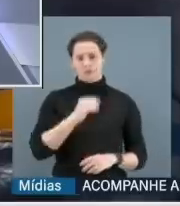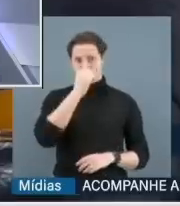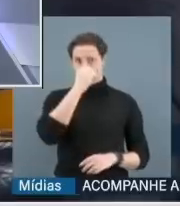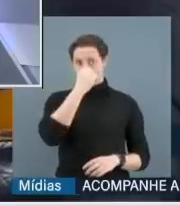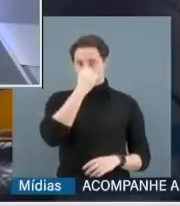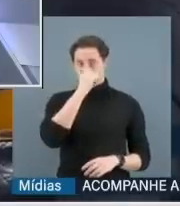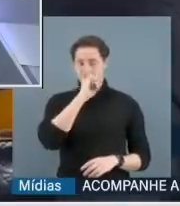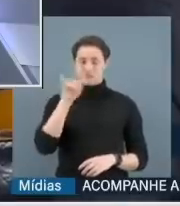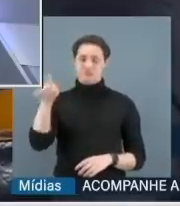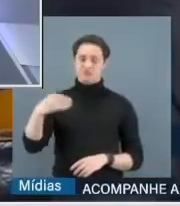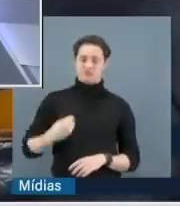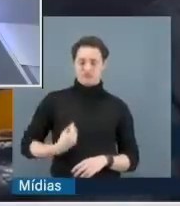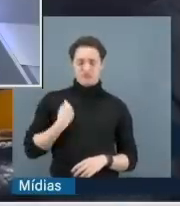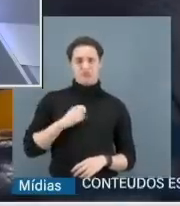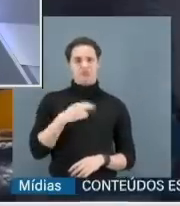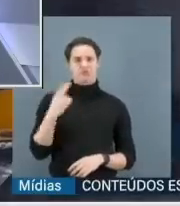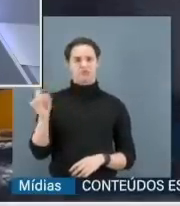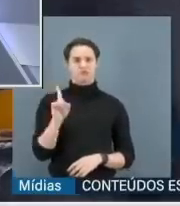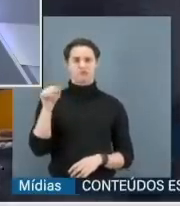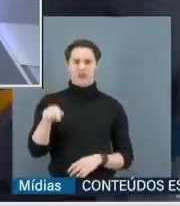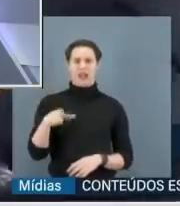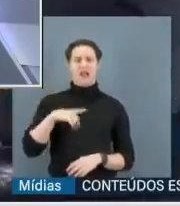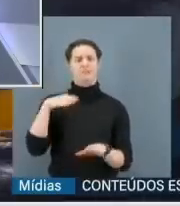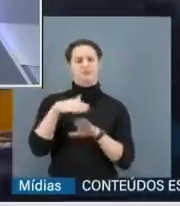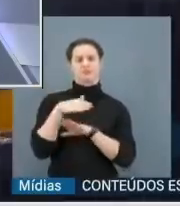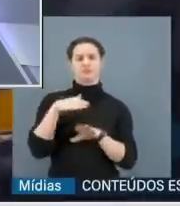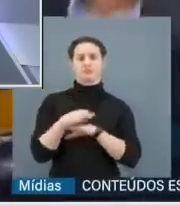segredo ou resguardar o sigilo